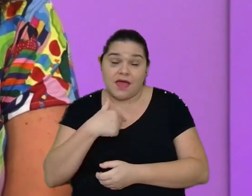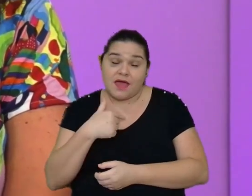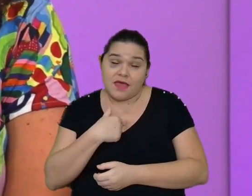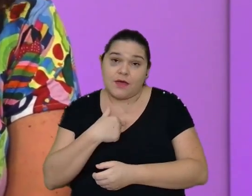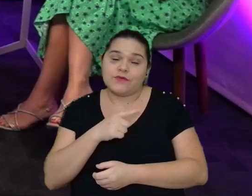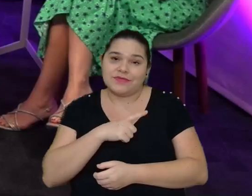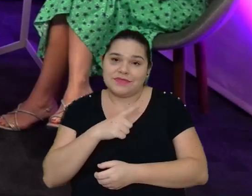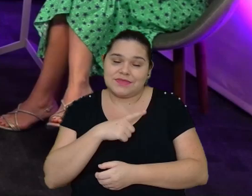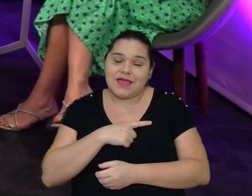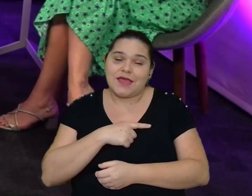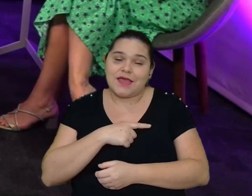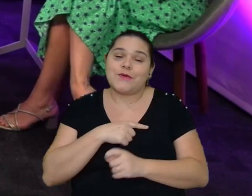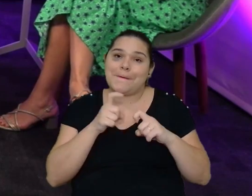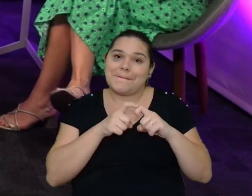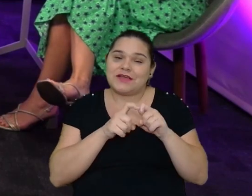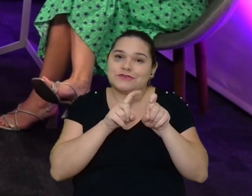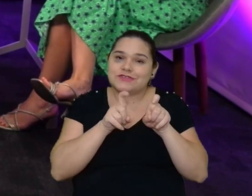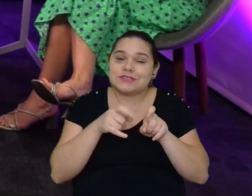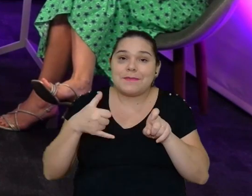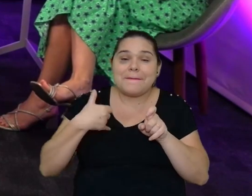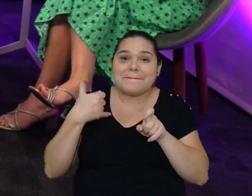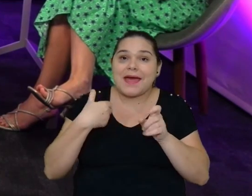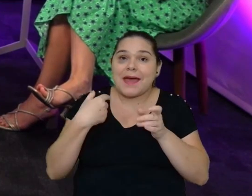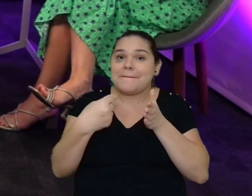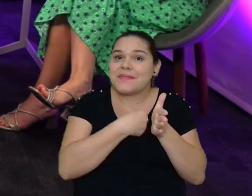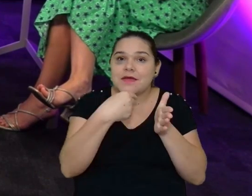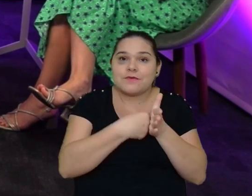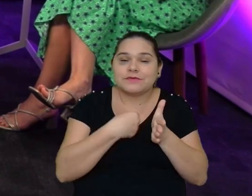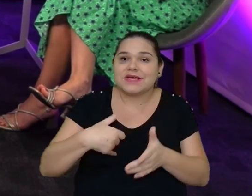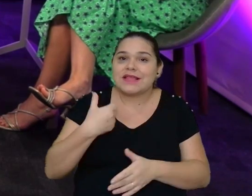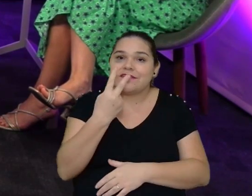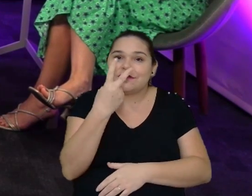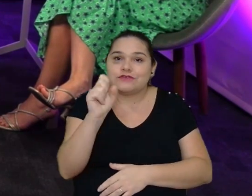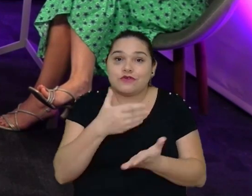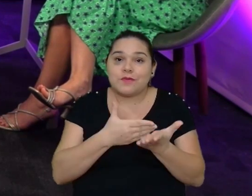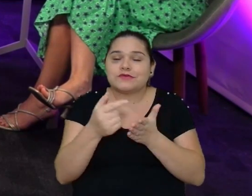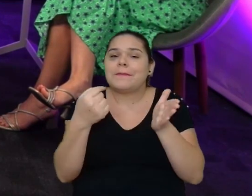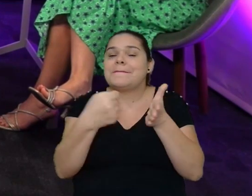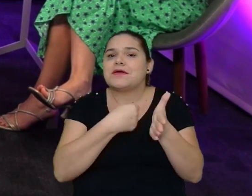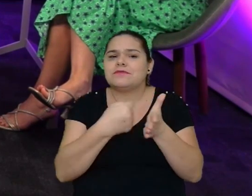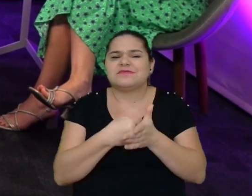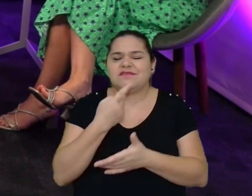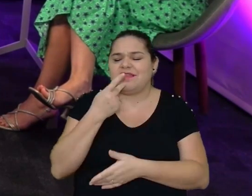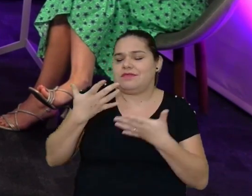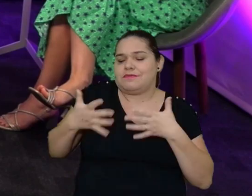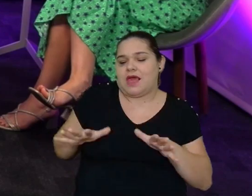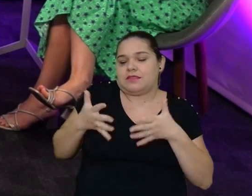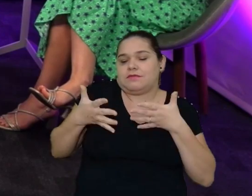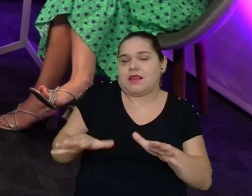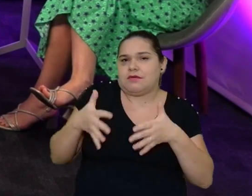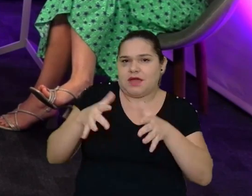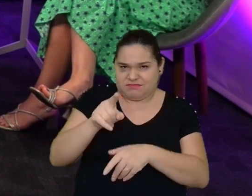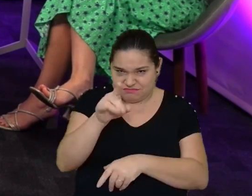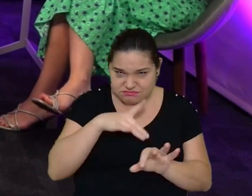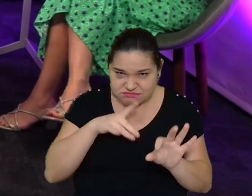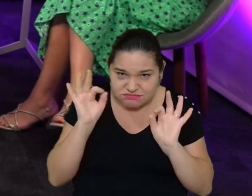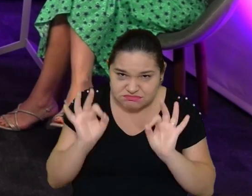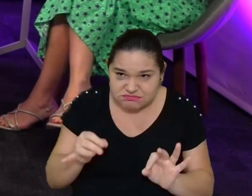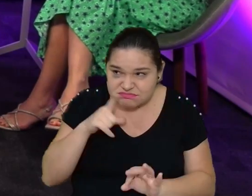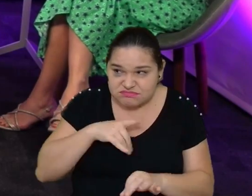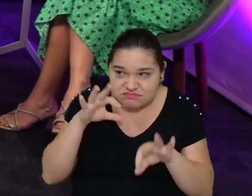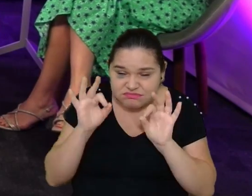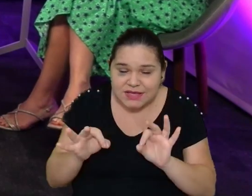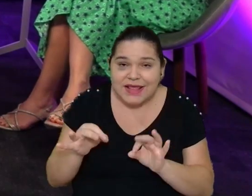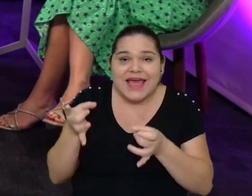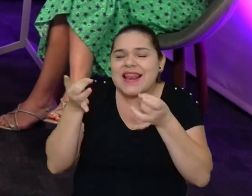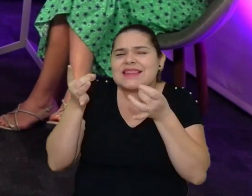que me pergunta isso desde os 28 anos. E eu falo para ele, não quero. Mas você tem certeza? Tem certeza? Ele desistiu quando eu estava